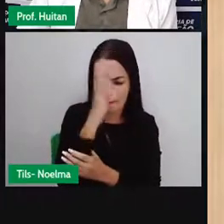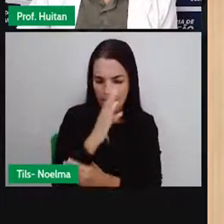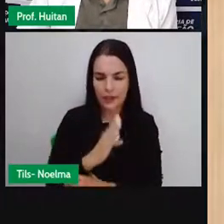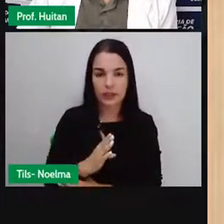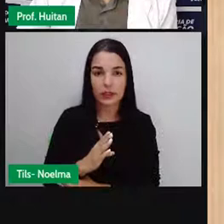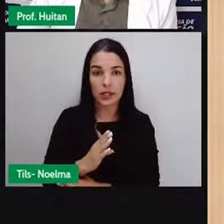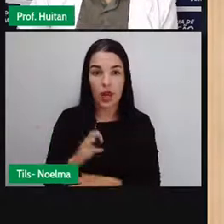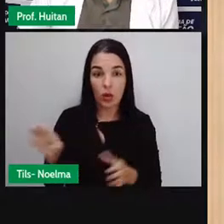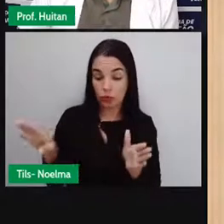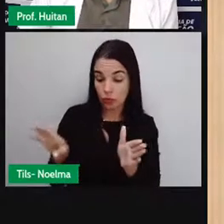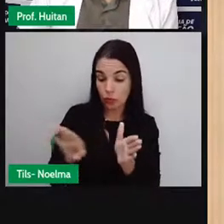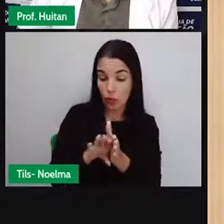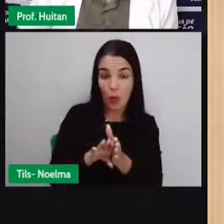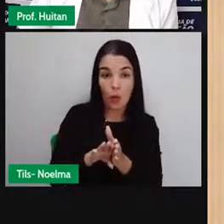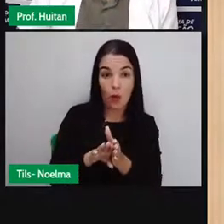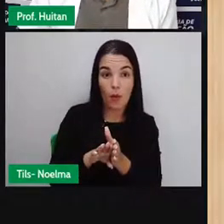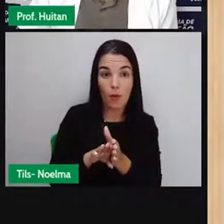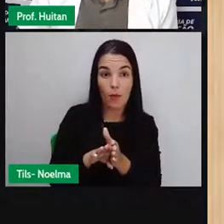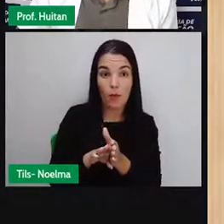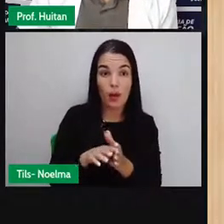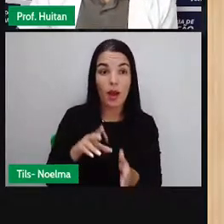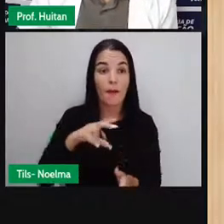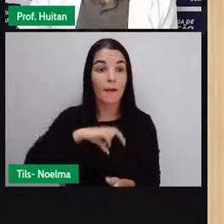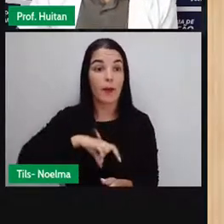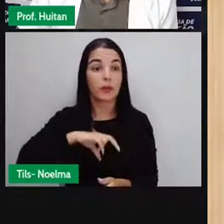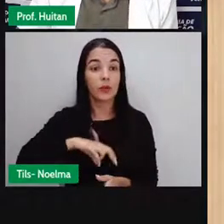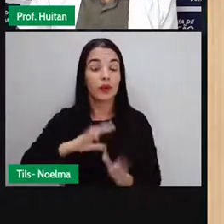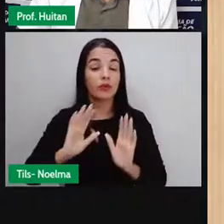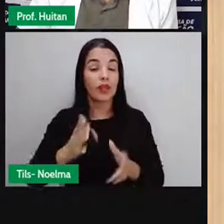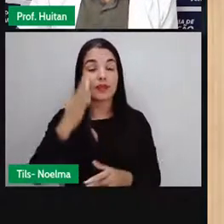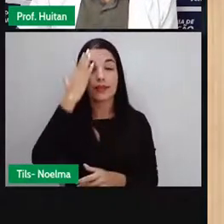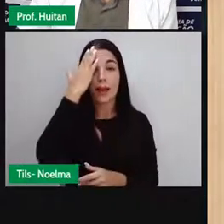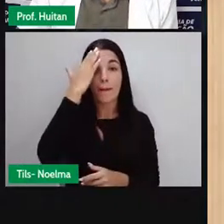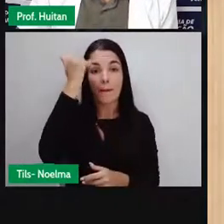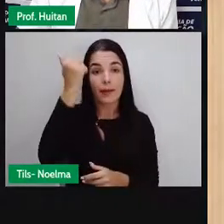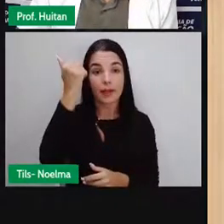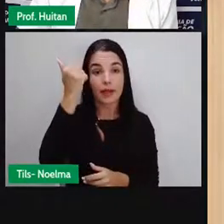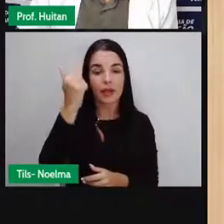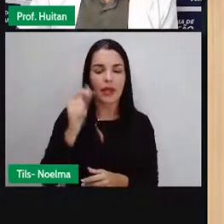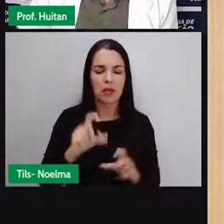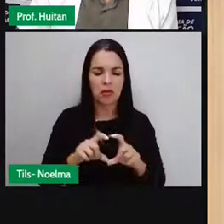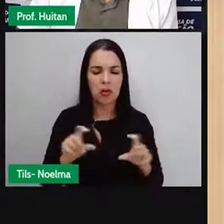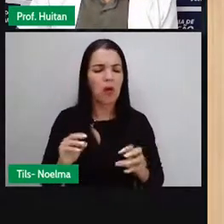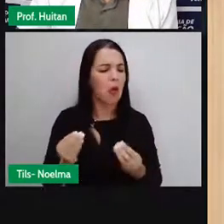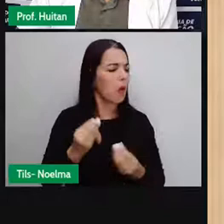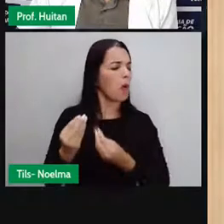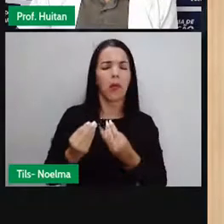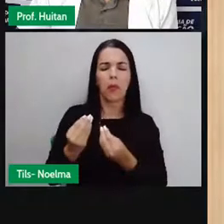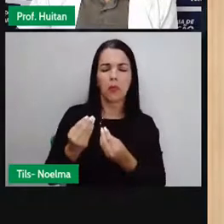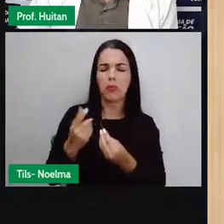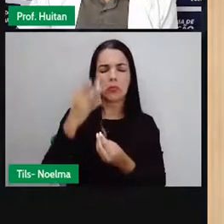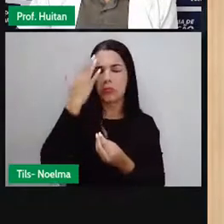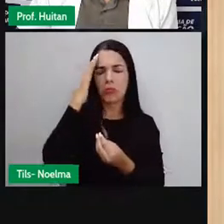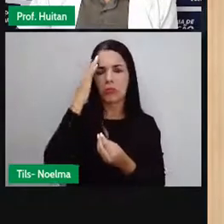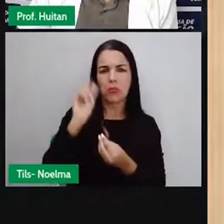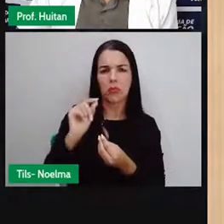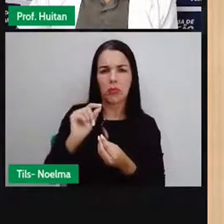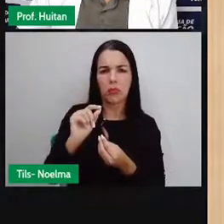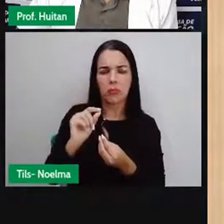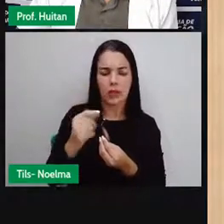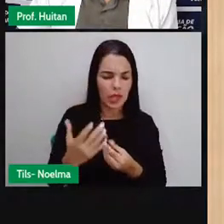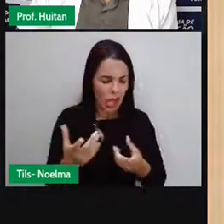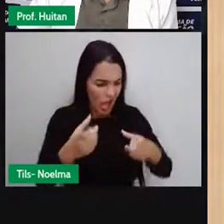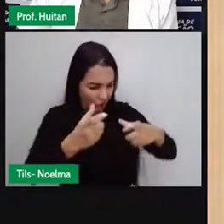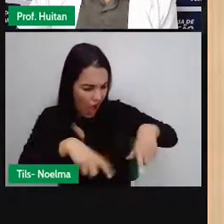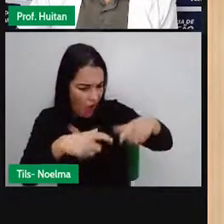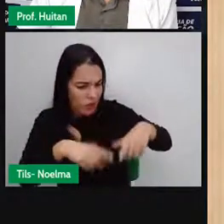os portugueses já sabiam, chegaram aqui. E o rapazinho diz, como assim? E a versão dos